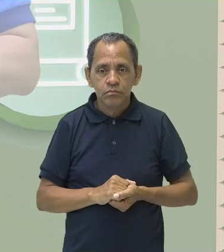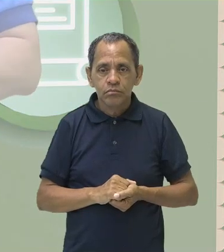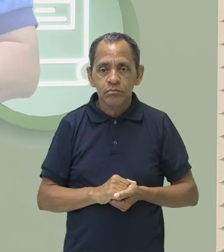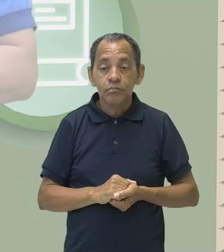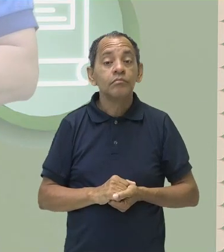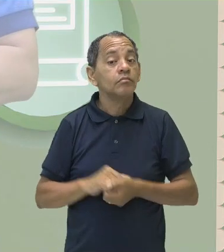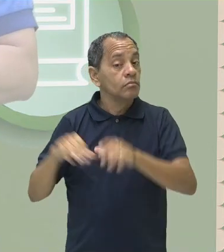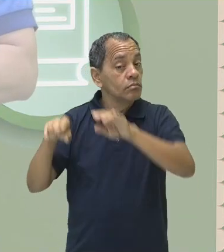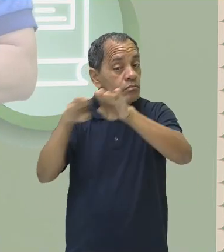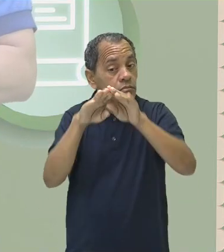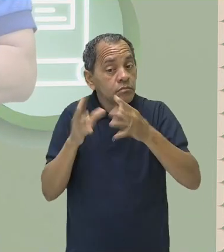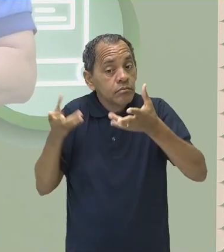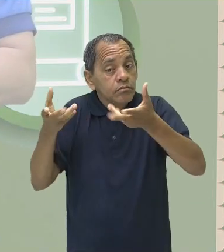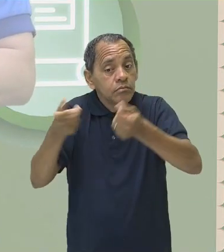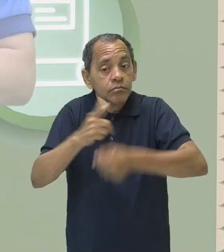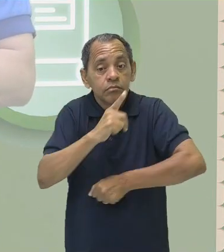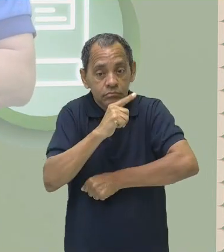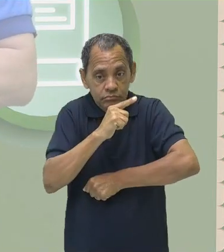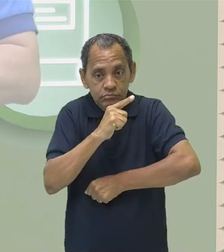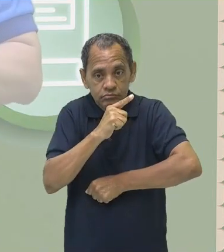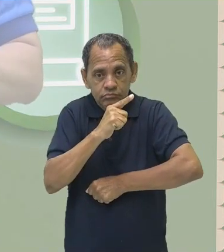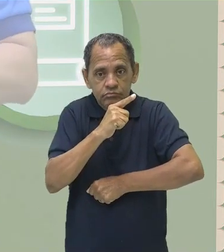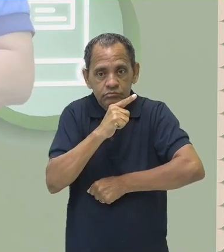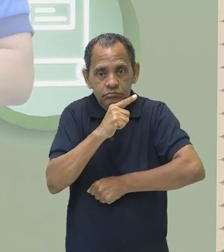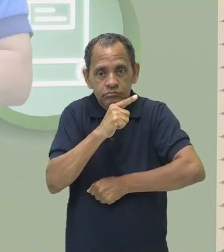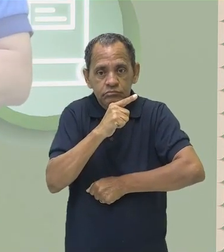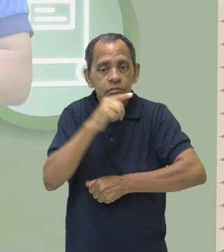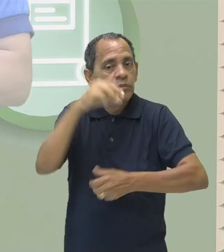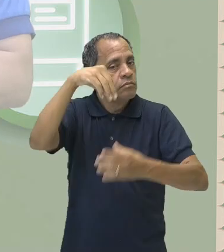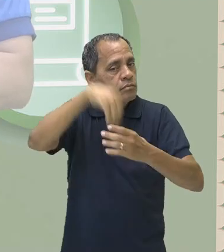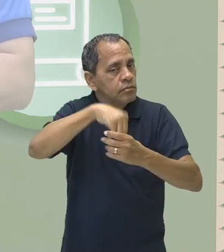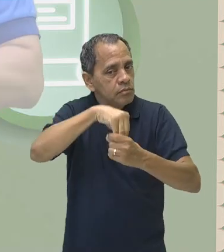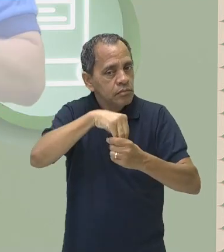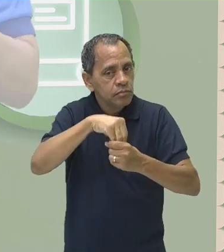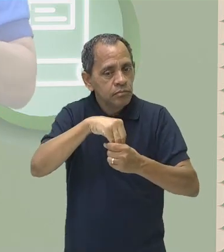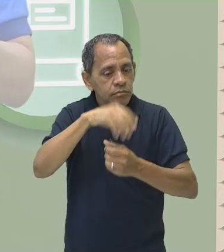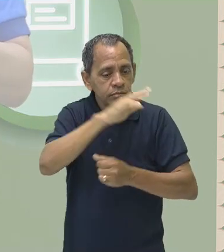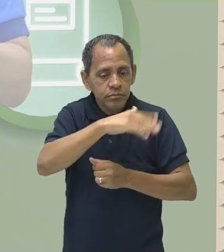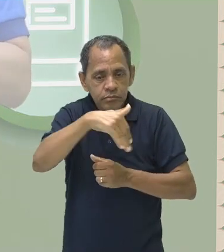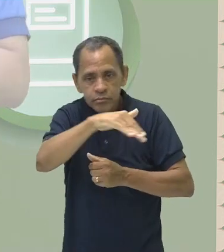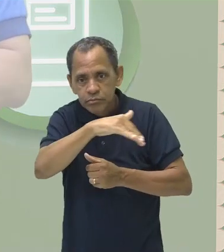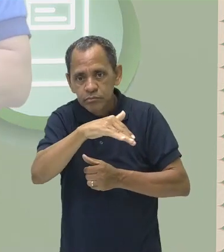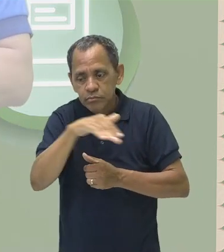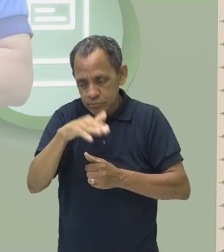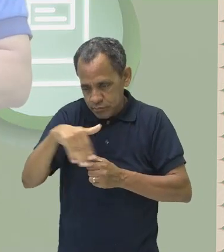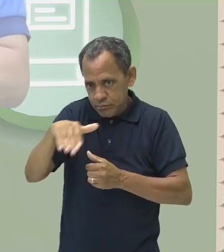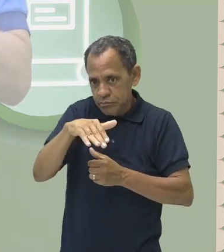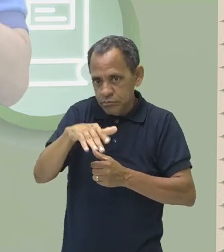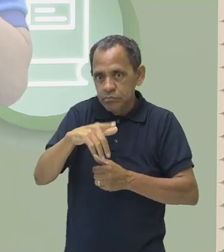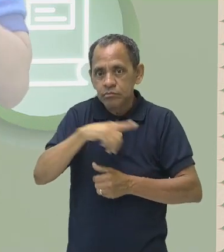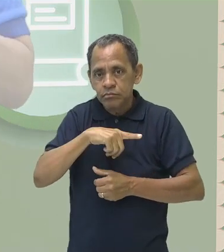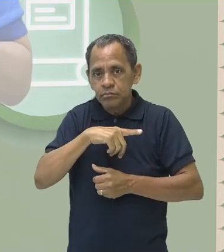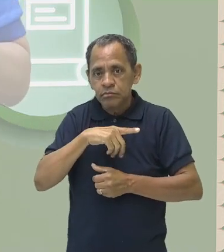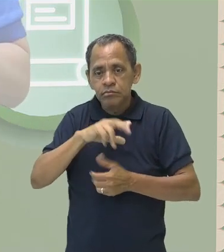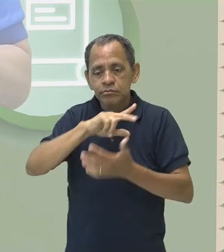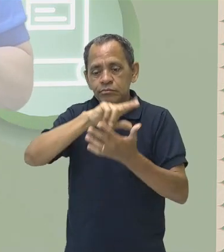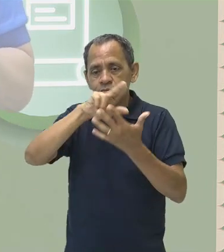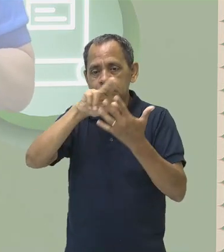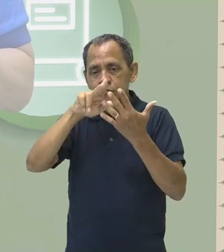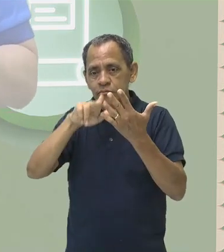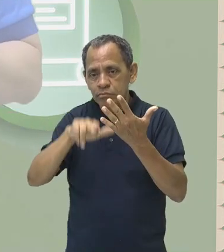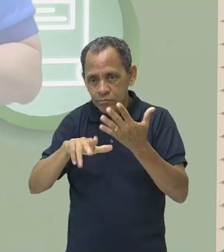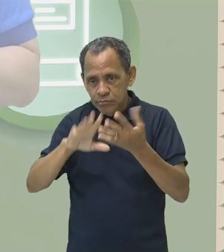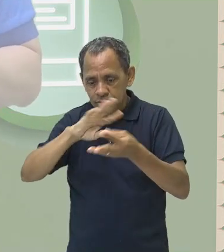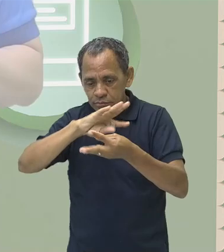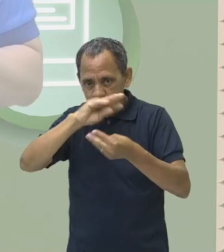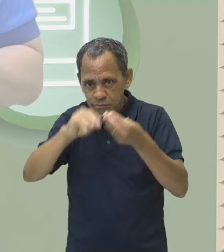Os padrões de qualidade da água são, a água, na verdade, ela contém geralmente diversos componentes,